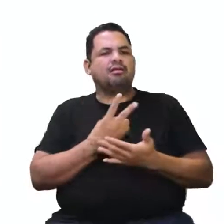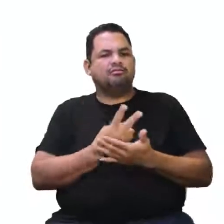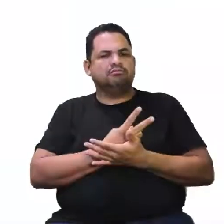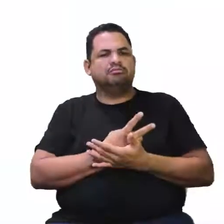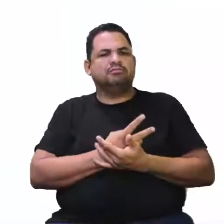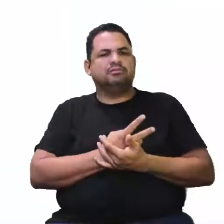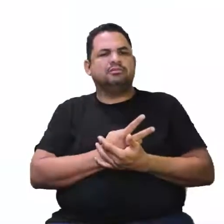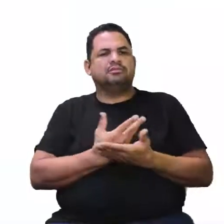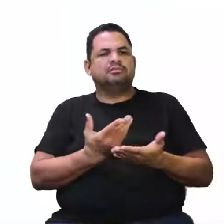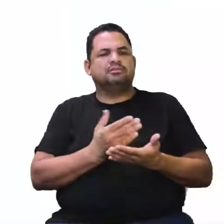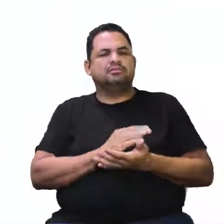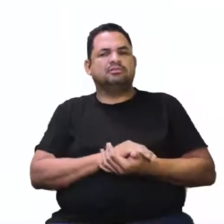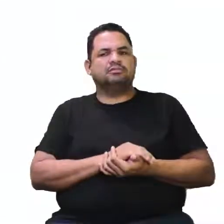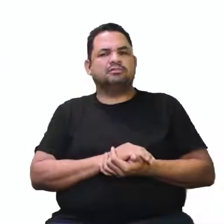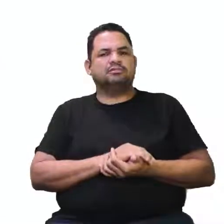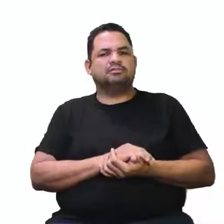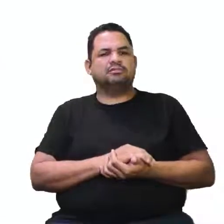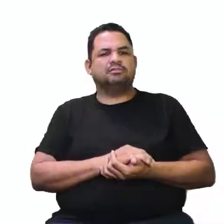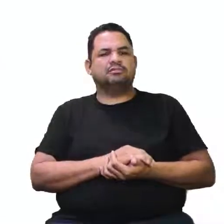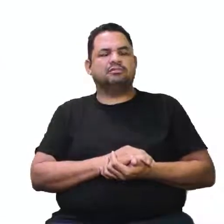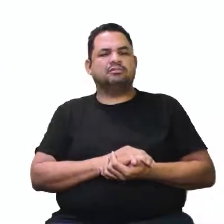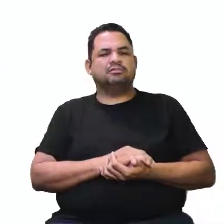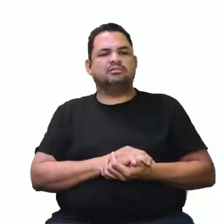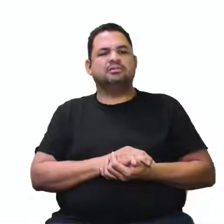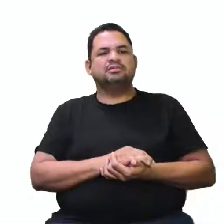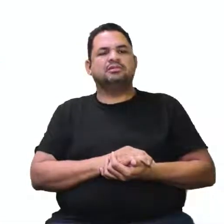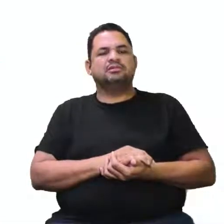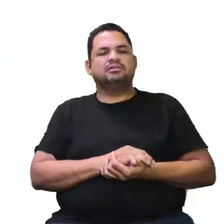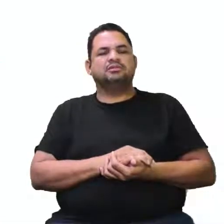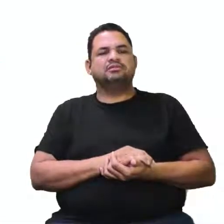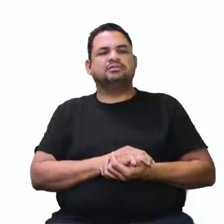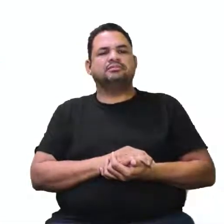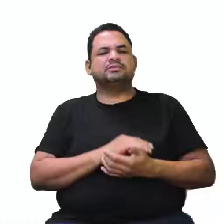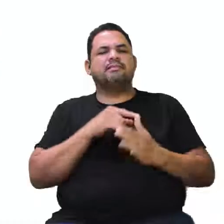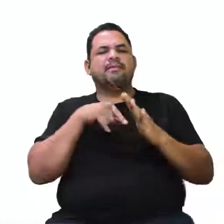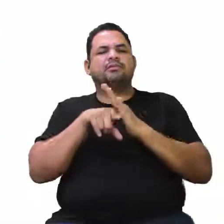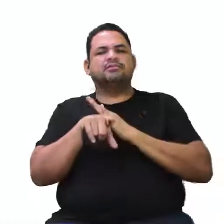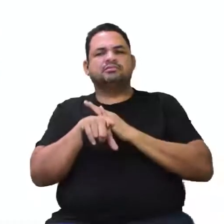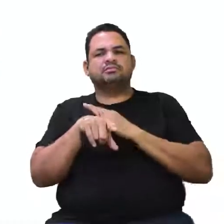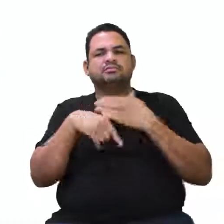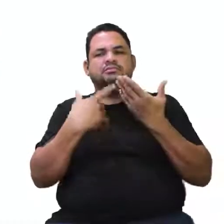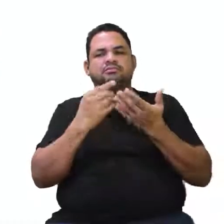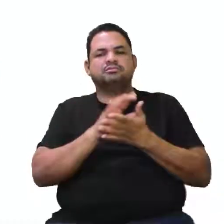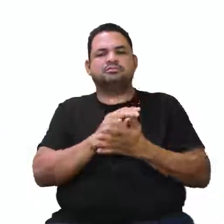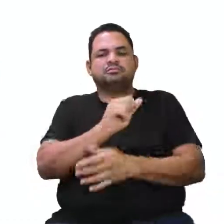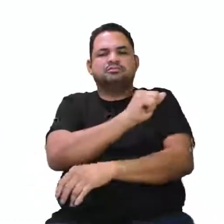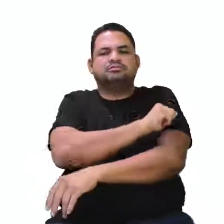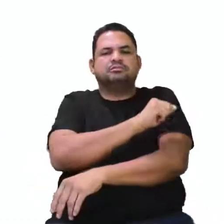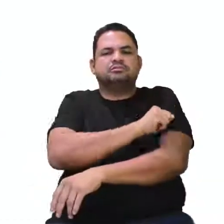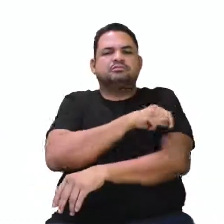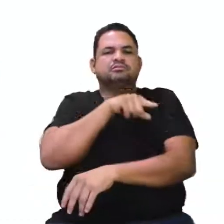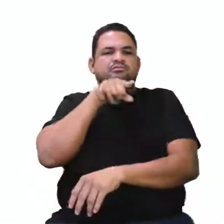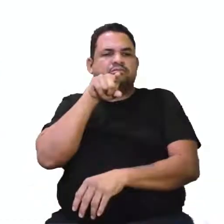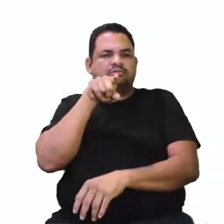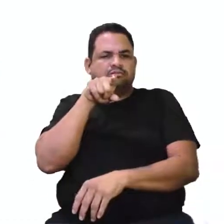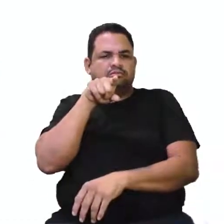isso... passei muito rápido? Então, eu te pergunto, caríssimo aluno, você